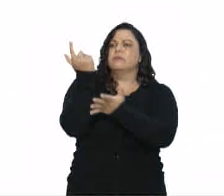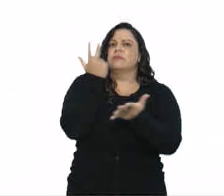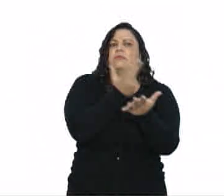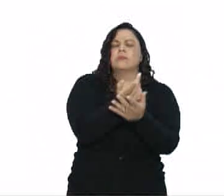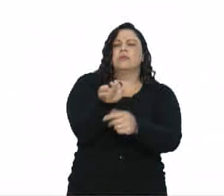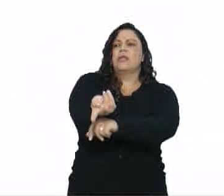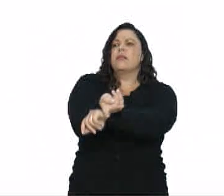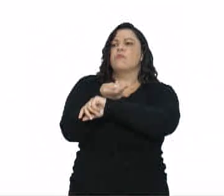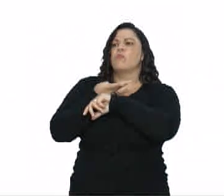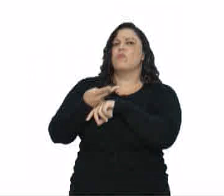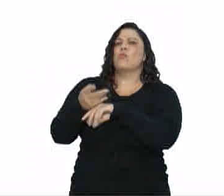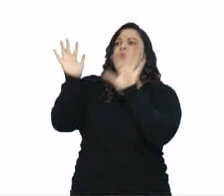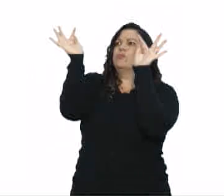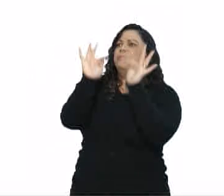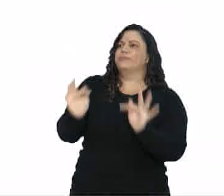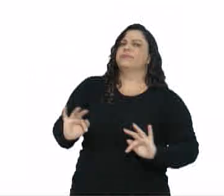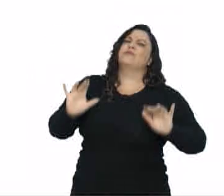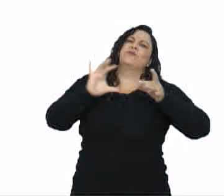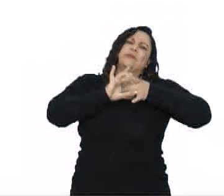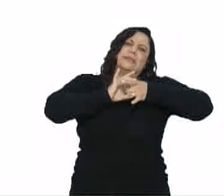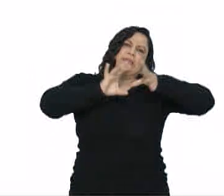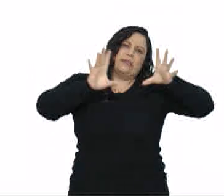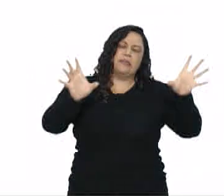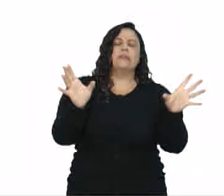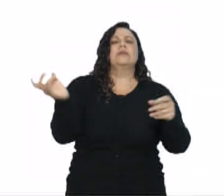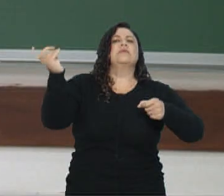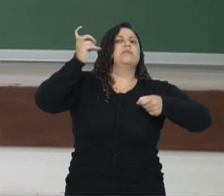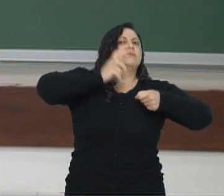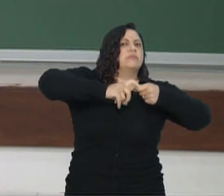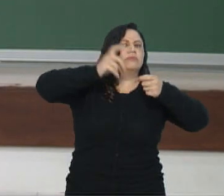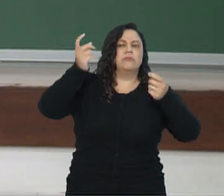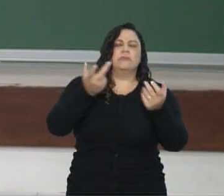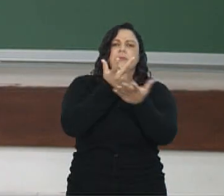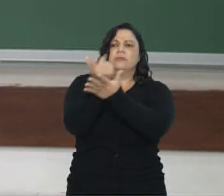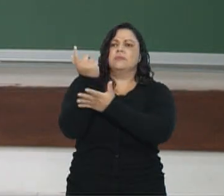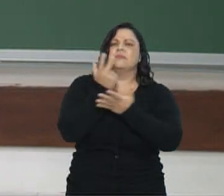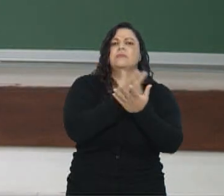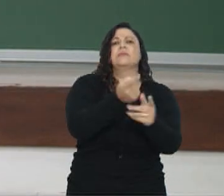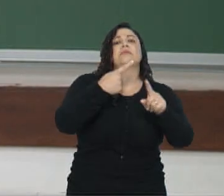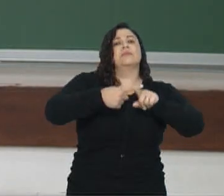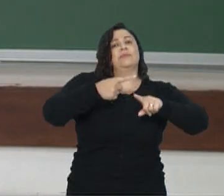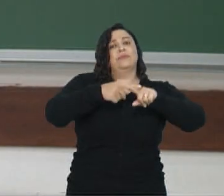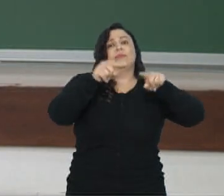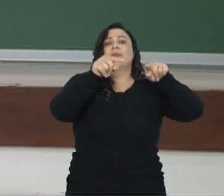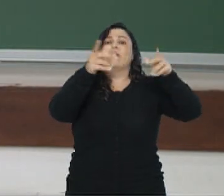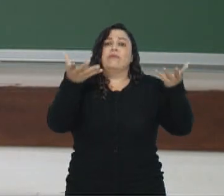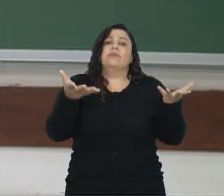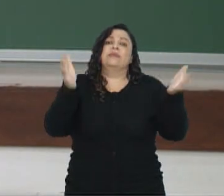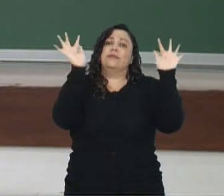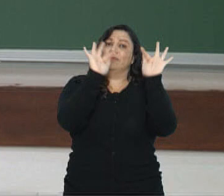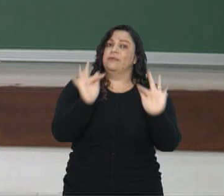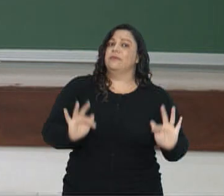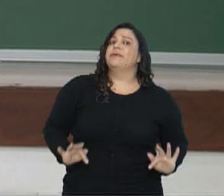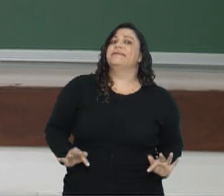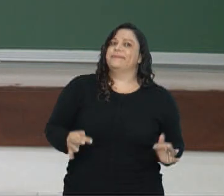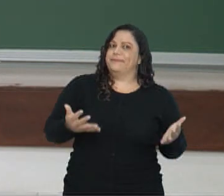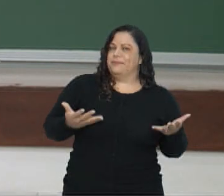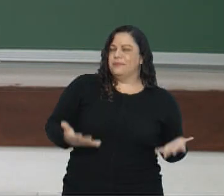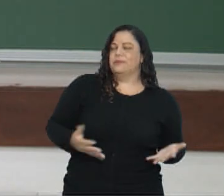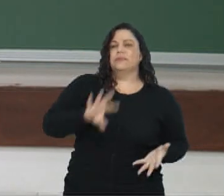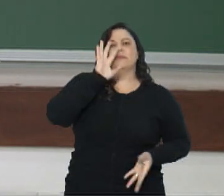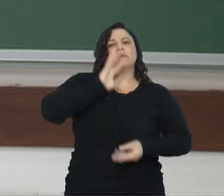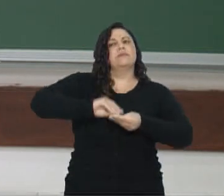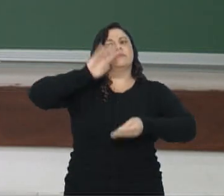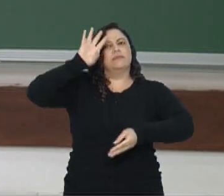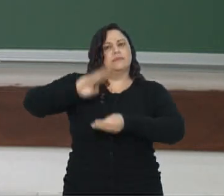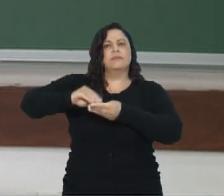felicidade. Então você é livre para ter propriedade porque isso vai te deixar feliz. Isso aí, resumindo de uma maneira bem breve, é